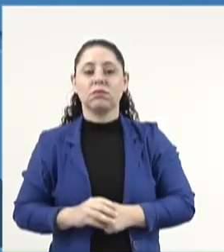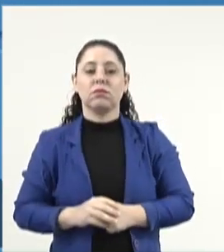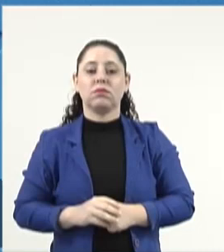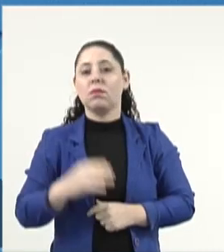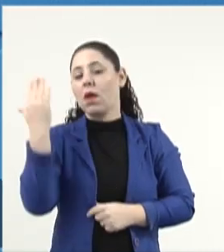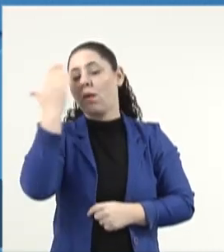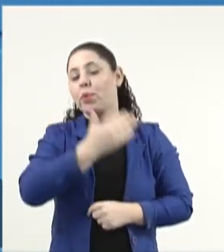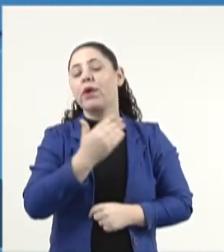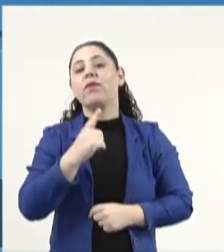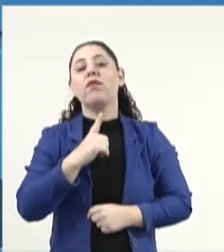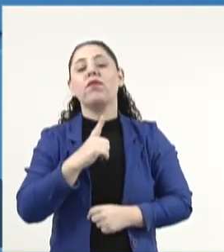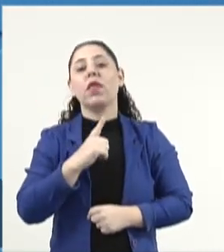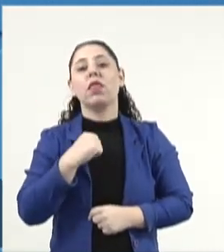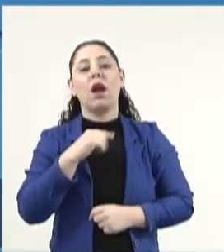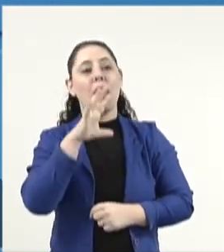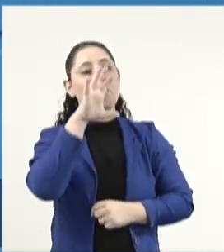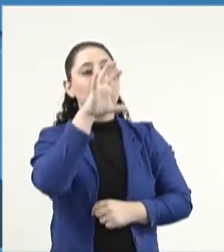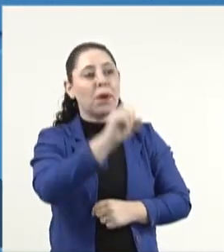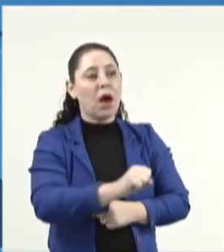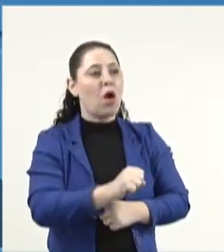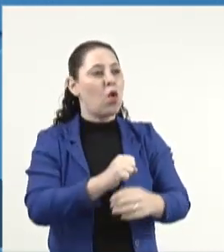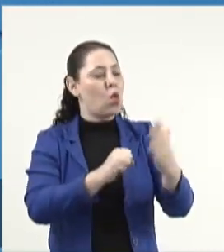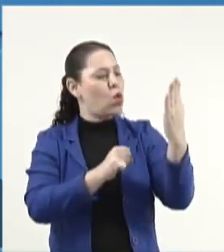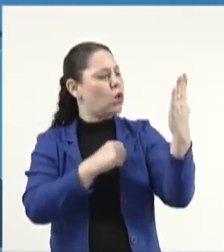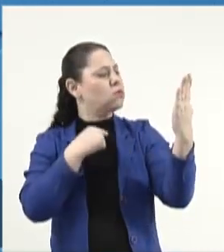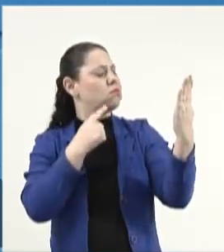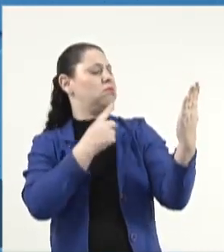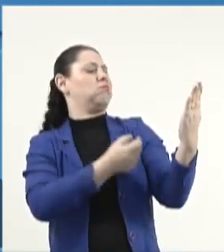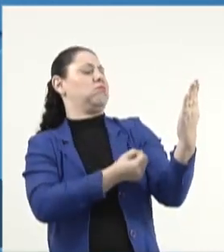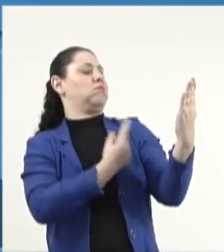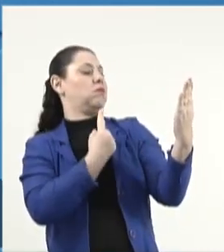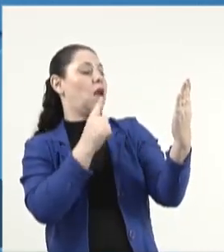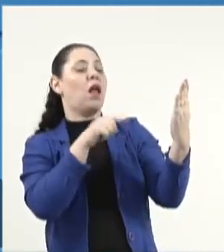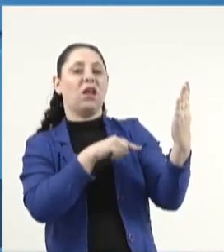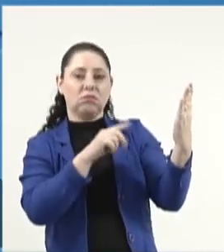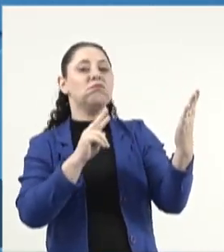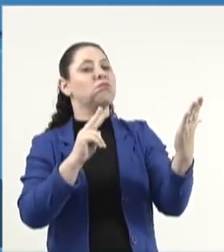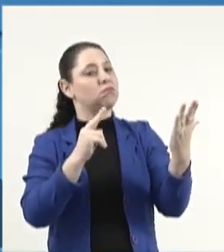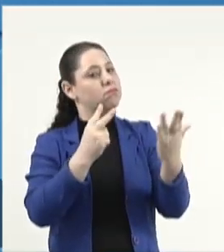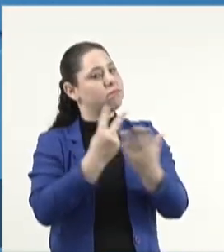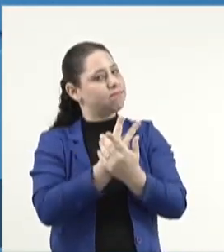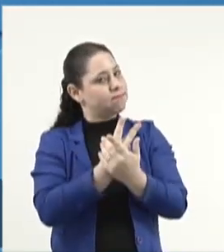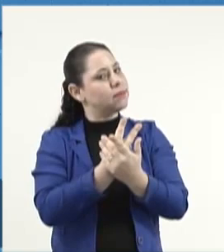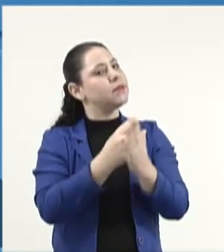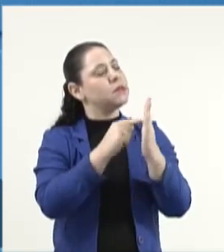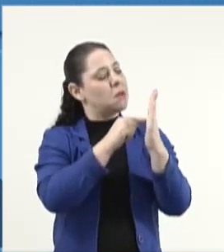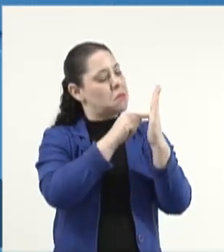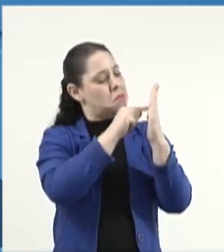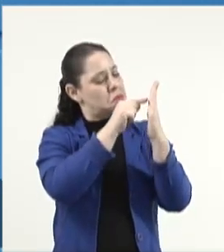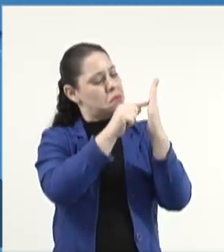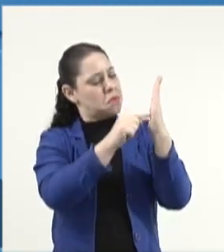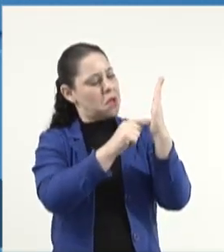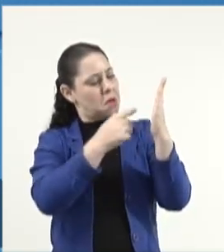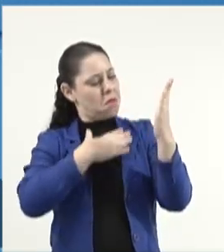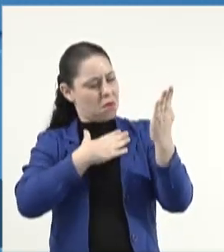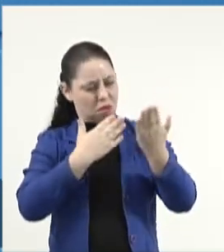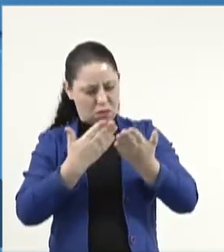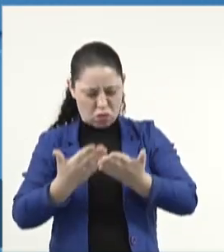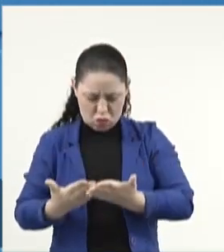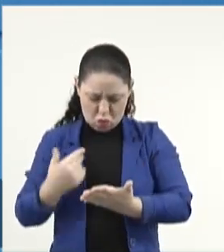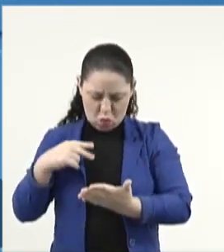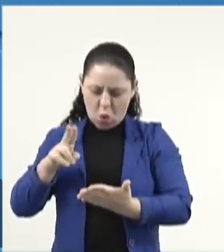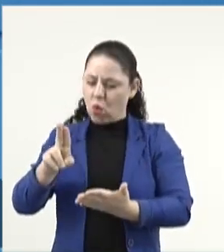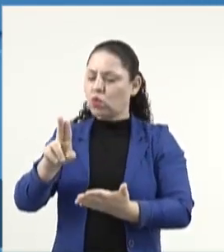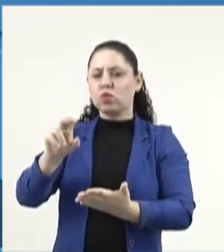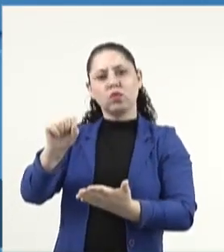a prova sendo coletada e olhavam, batiam o olho e falavam: esse medidor na minha mesa, na